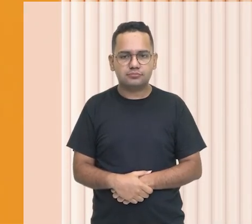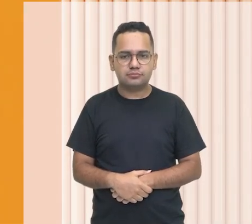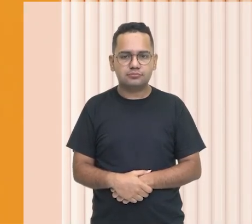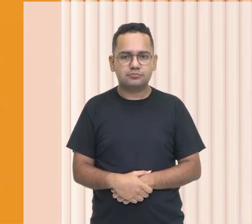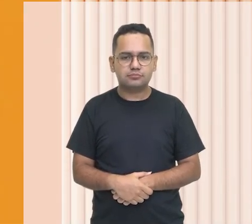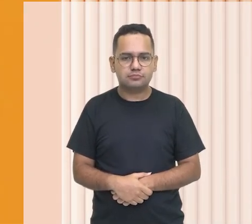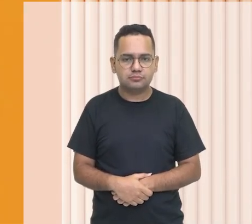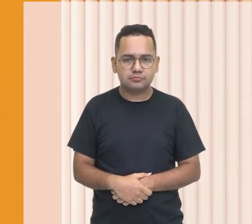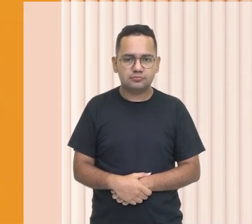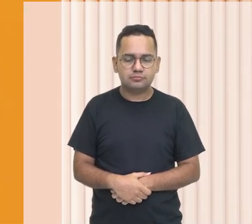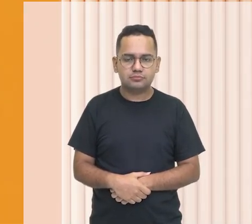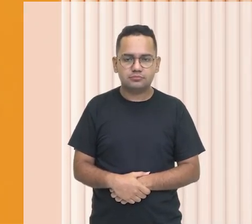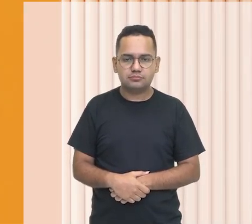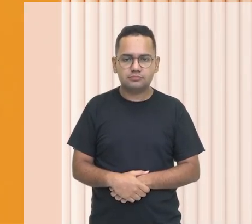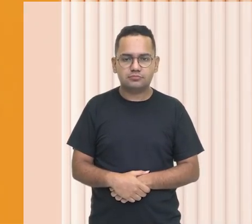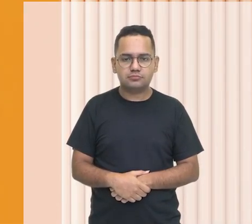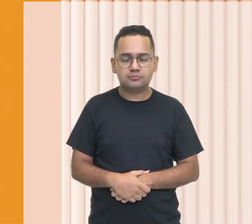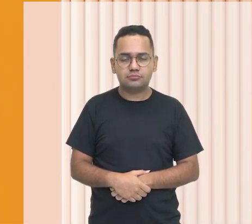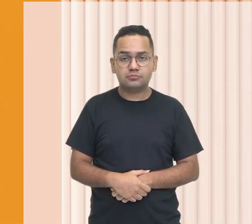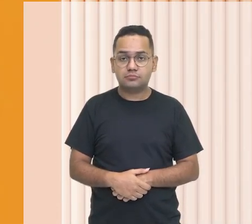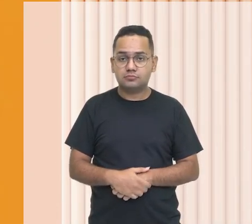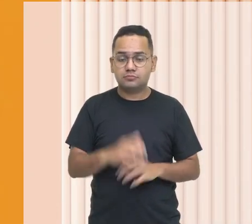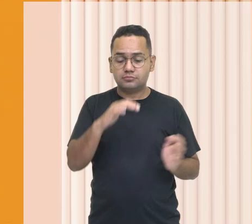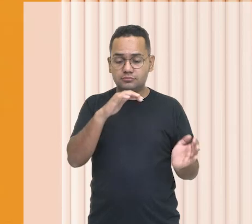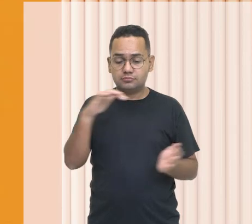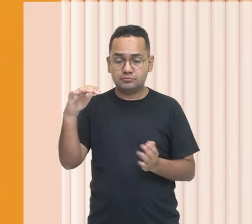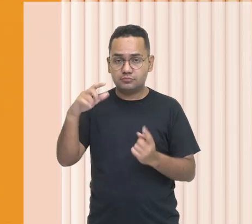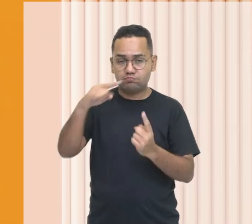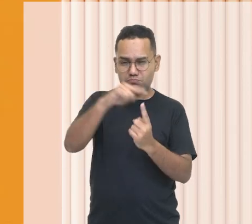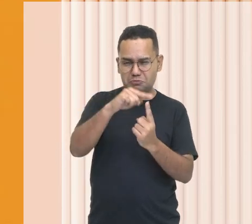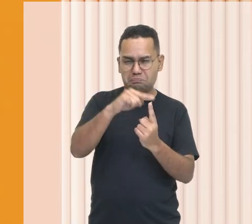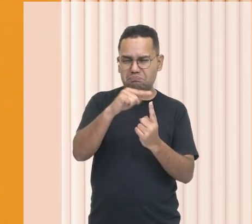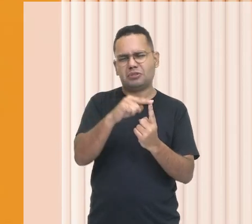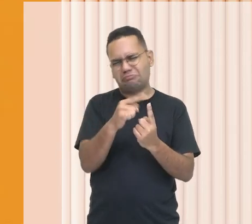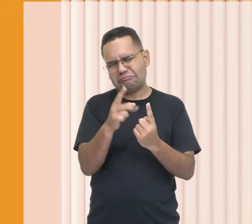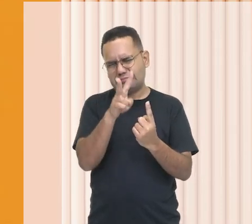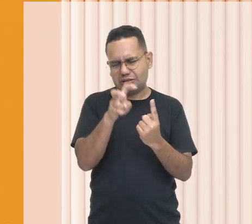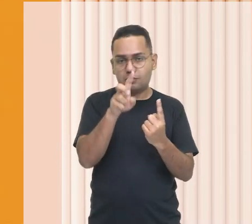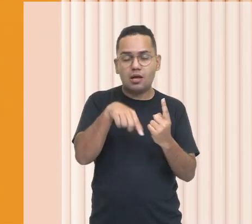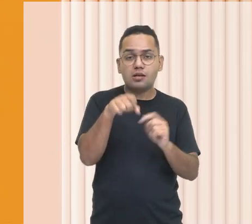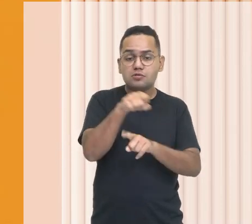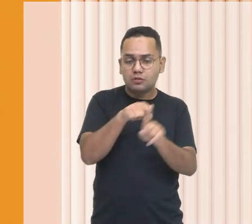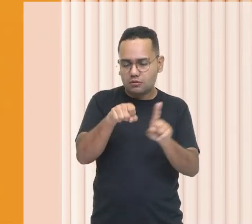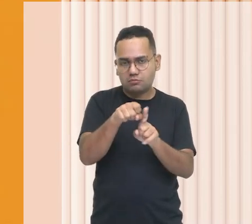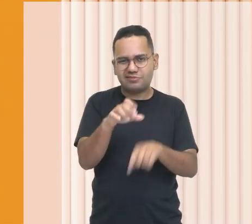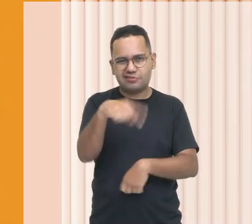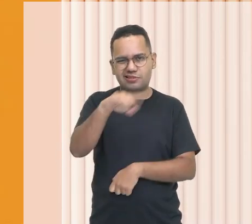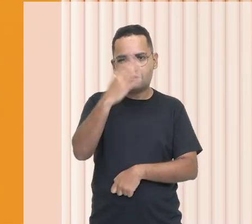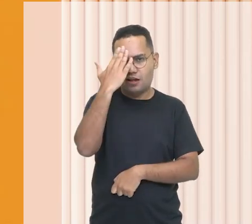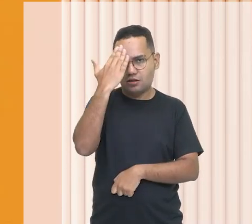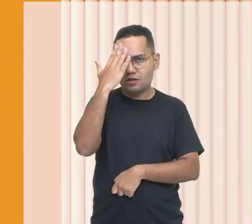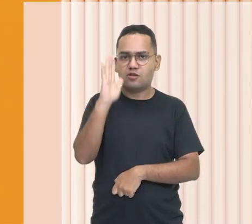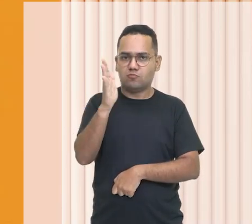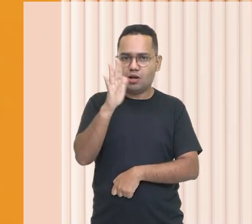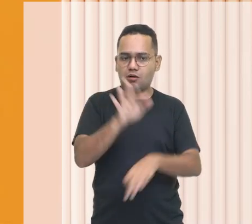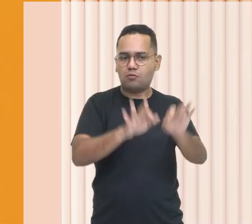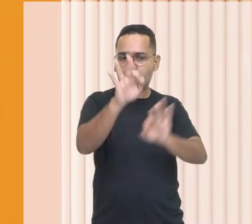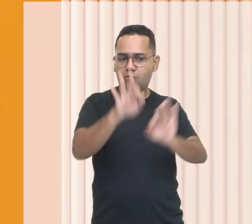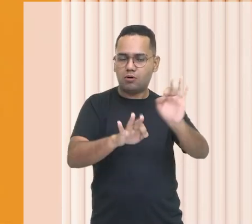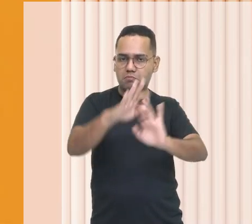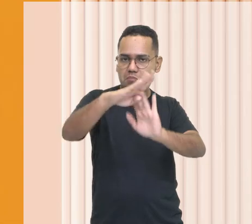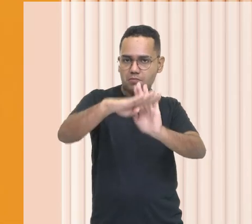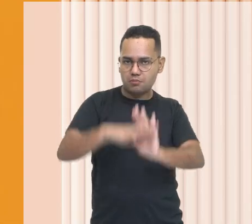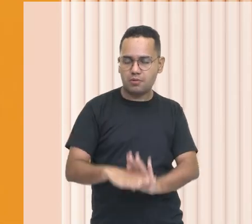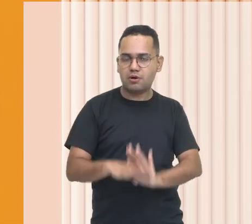campo social, já compreendemos que havia uma hierarquização com funções bem definidas.